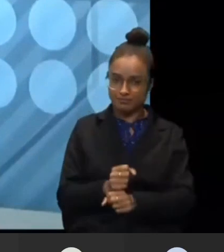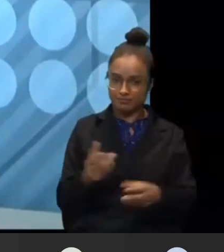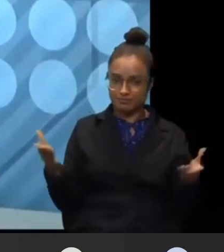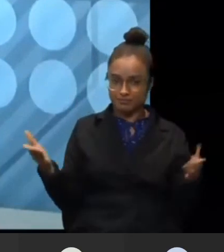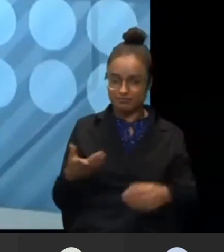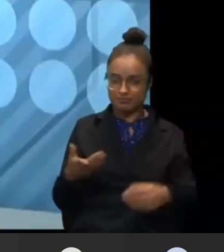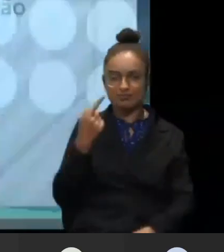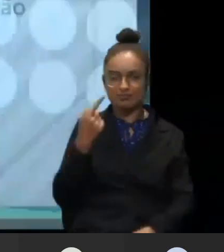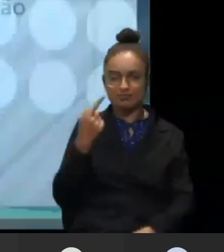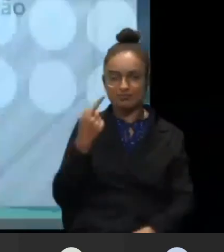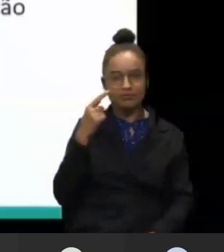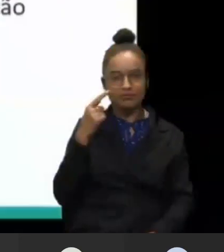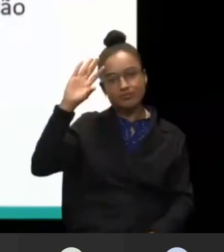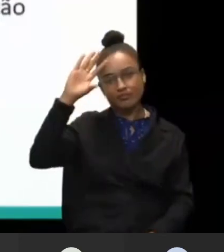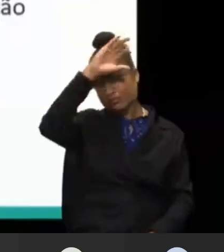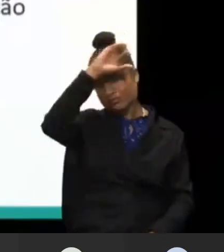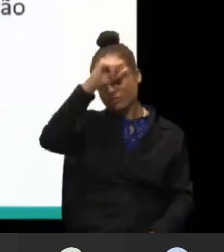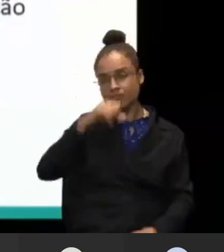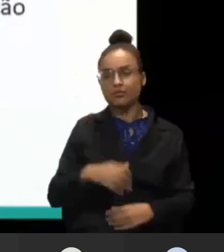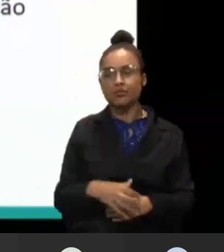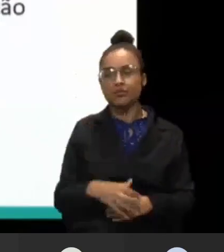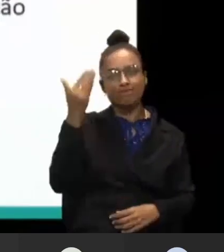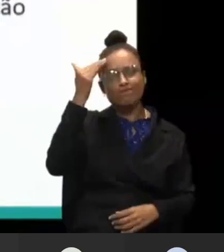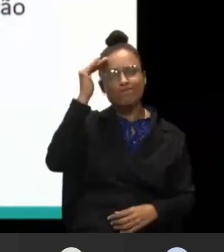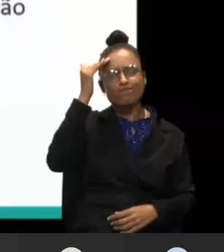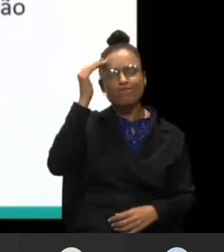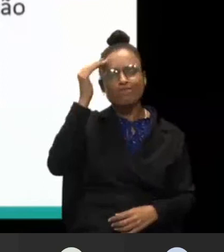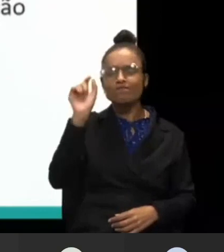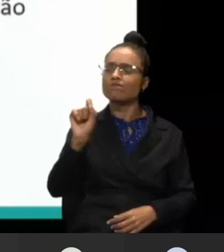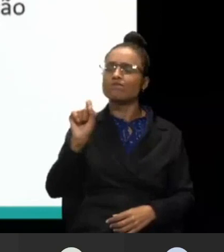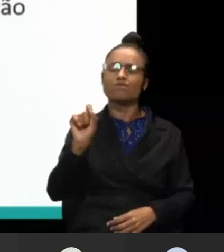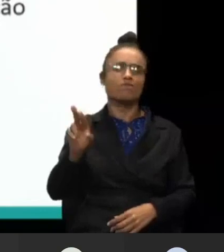Vamos ao slide para interpretar e entender esses dados.